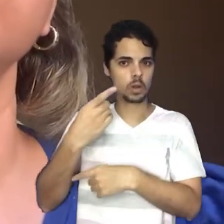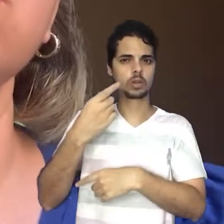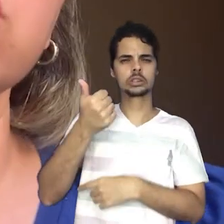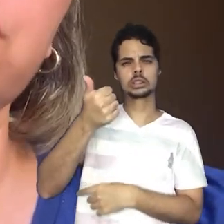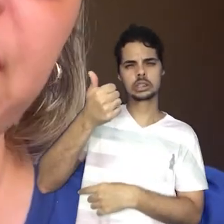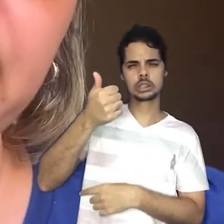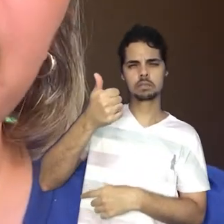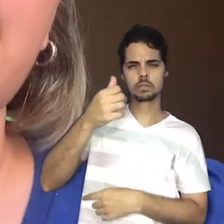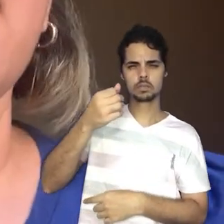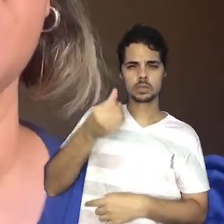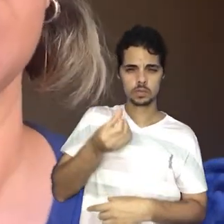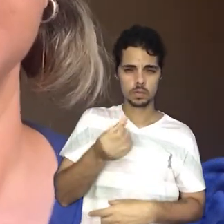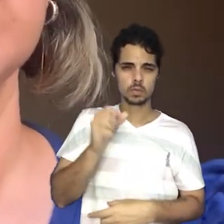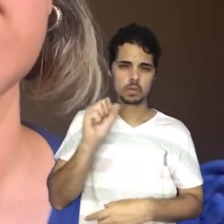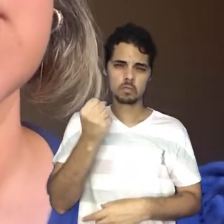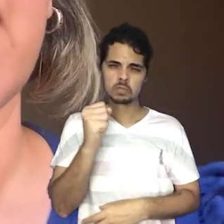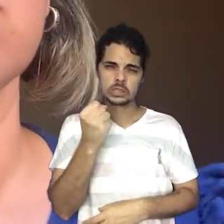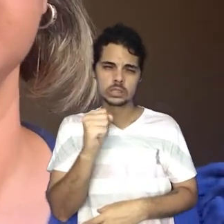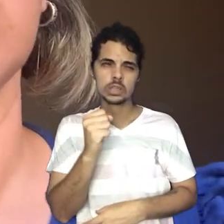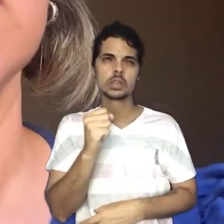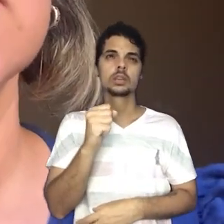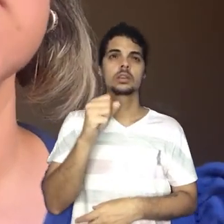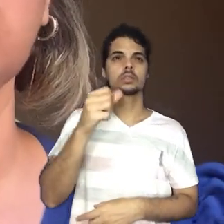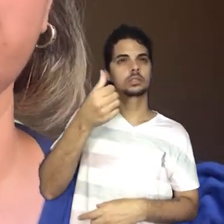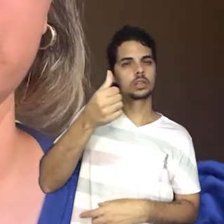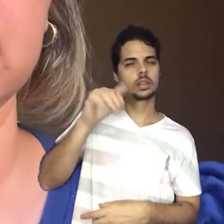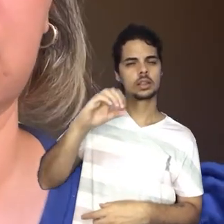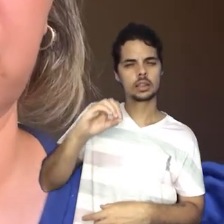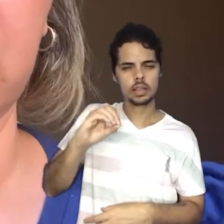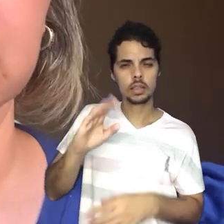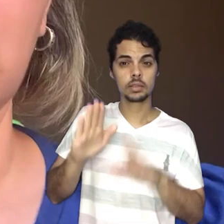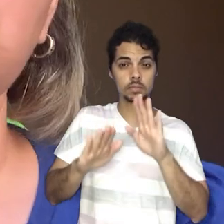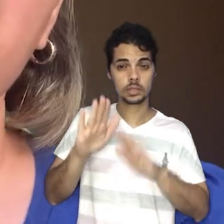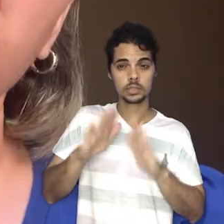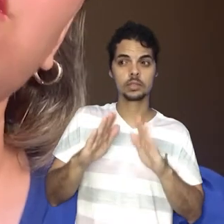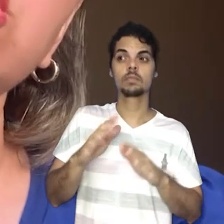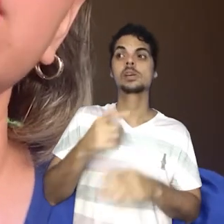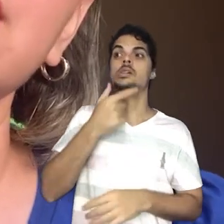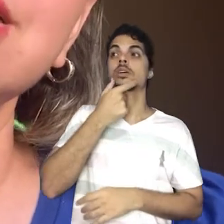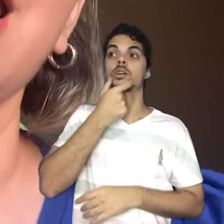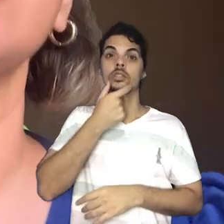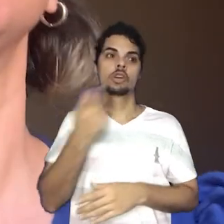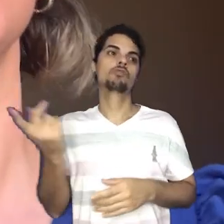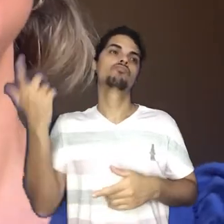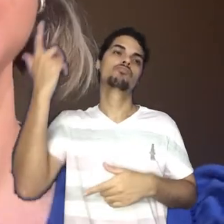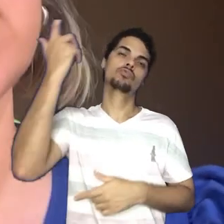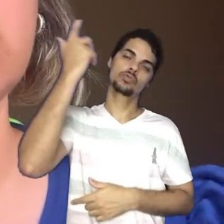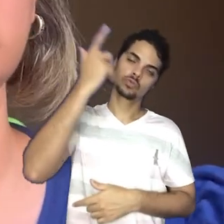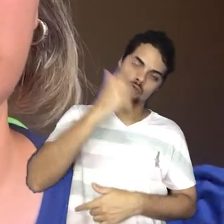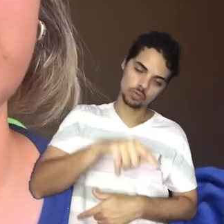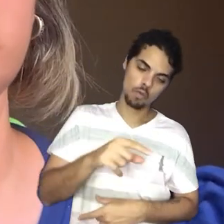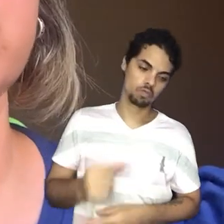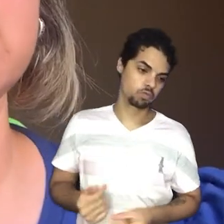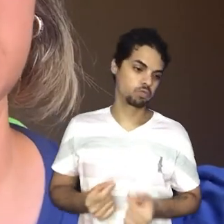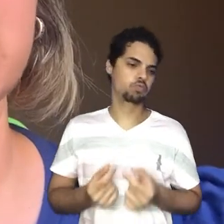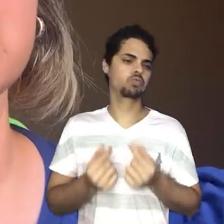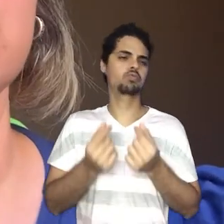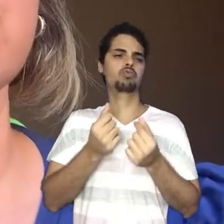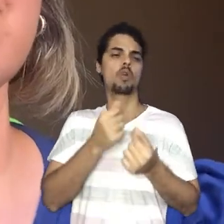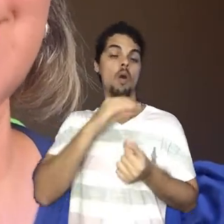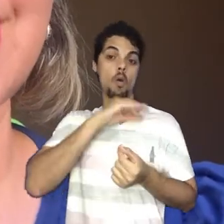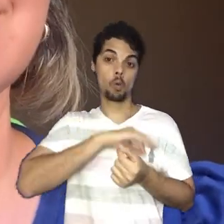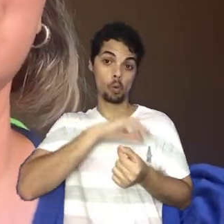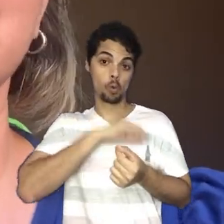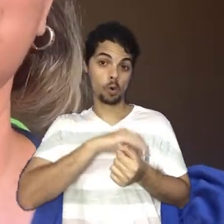1810, nós vamos ver o Tratado de Aliança, Comércio e Navegação, aonde a Inglaterra novamente é